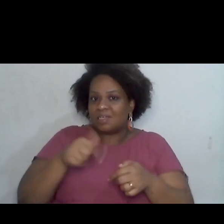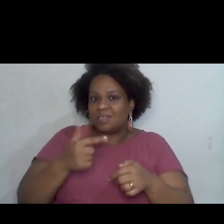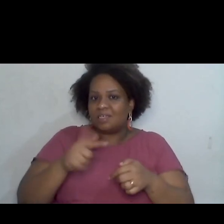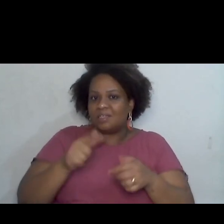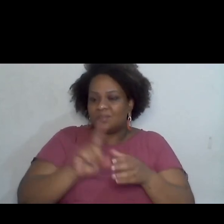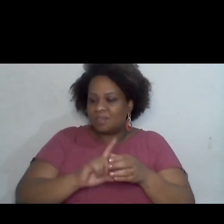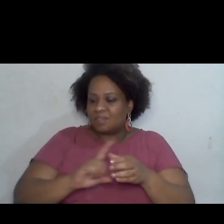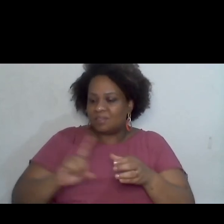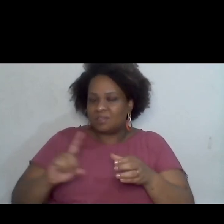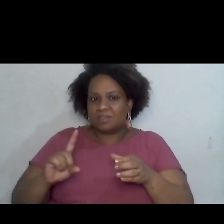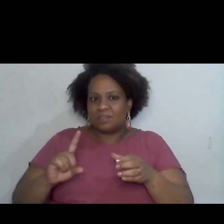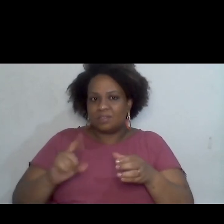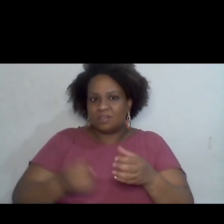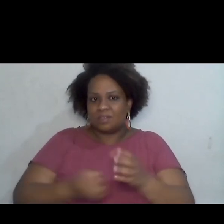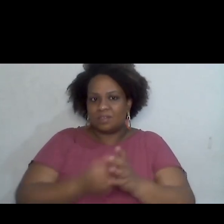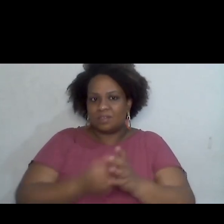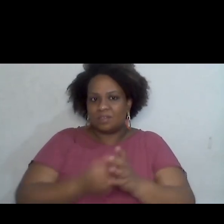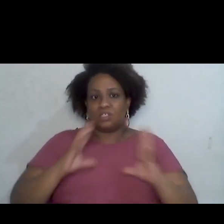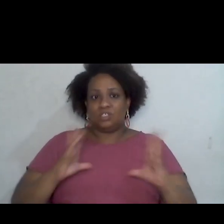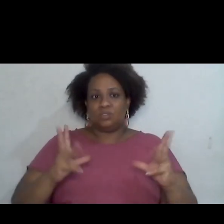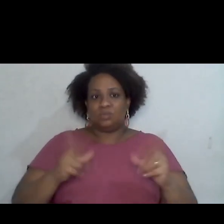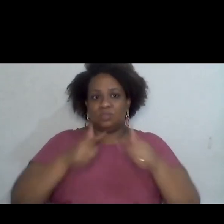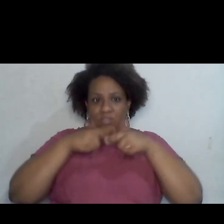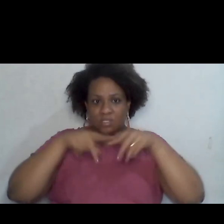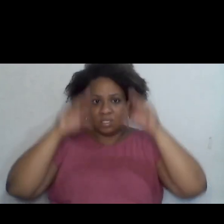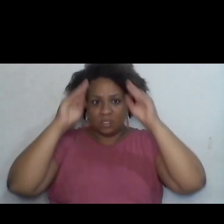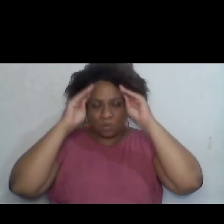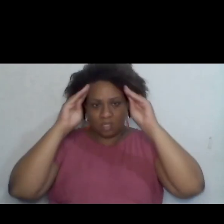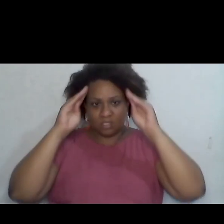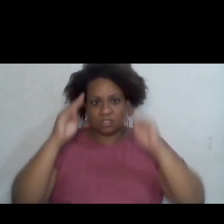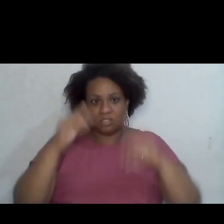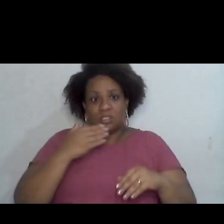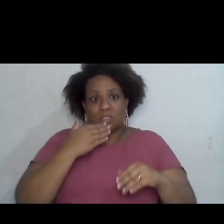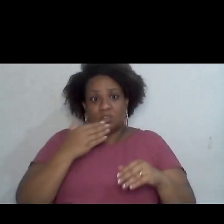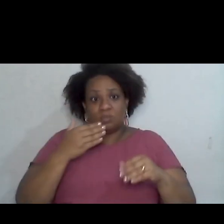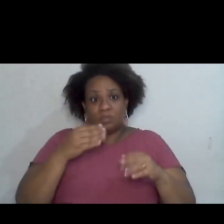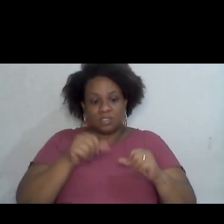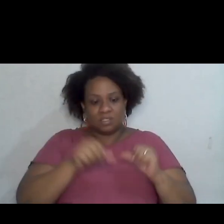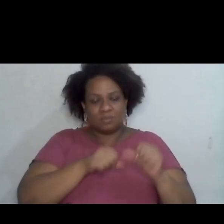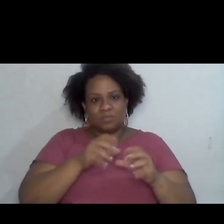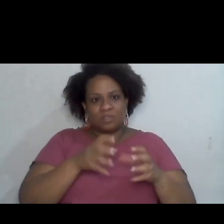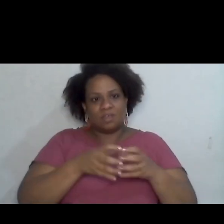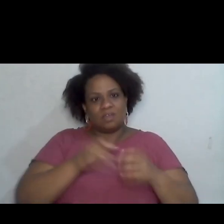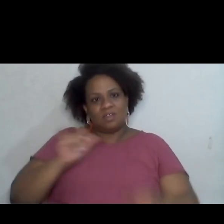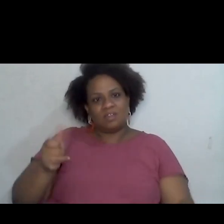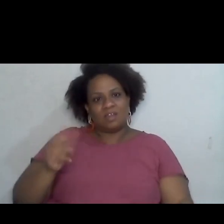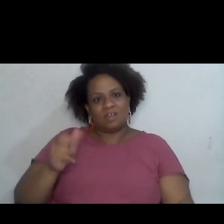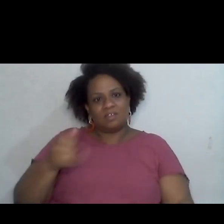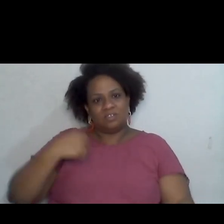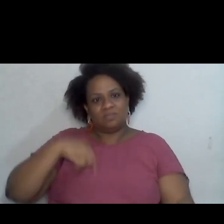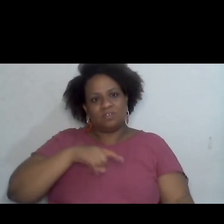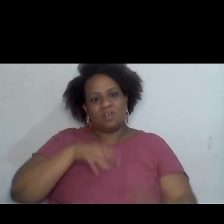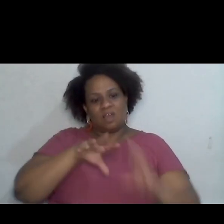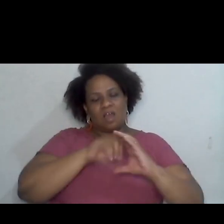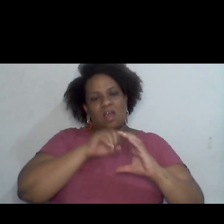dos valores de todas as linguagens, mas que a gente possa ter esse recorte dentro do artigo do audiovisual. Então, isso